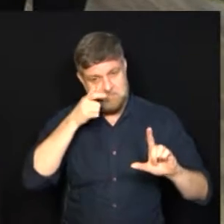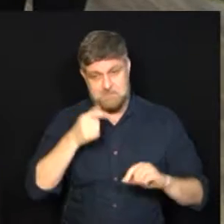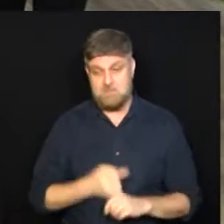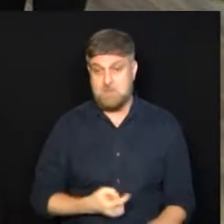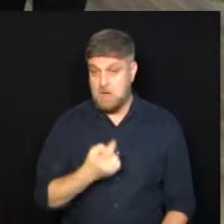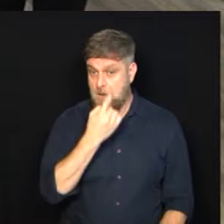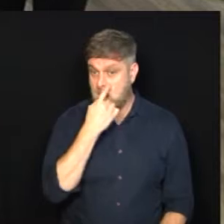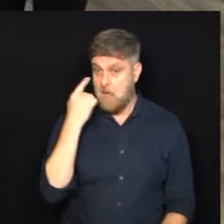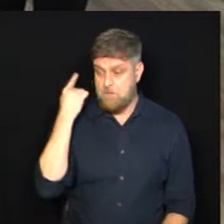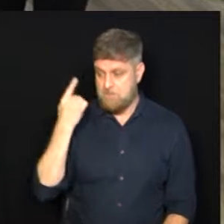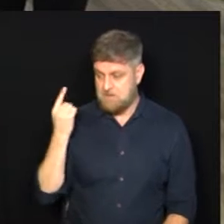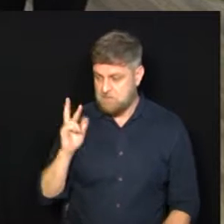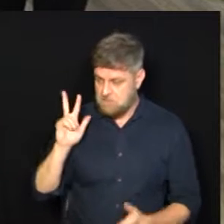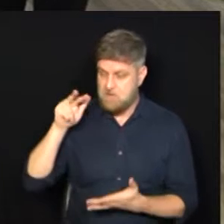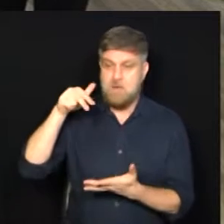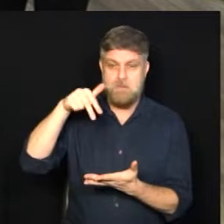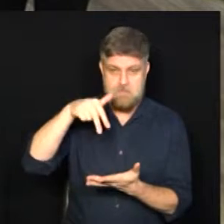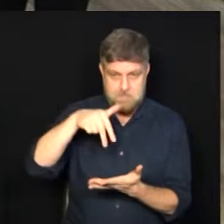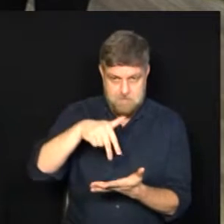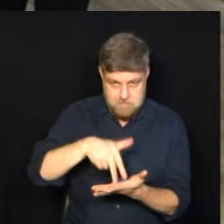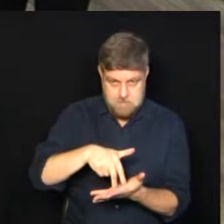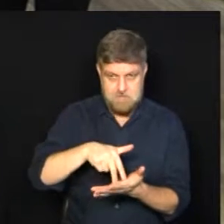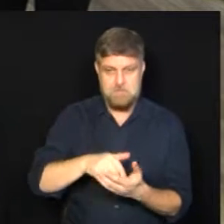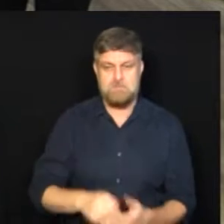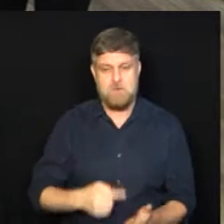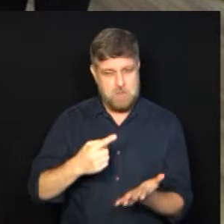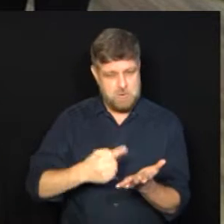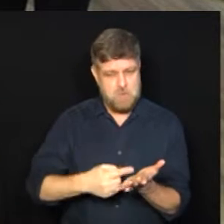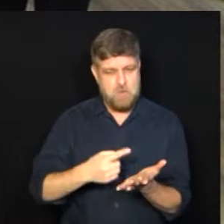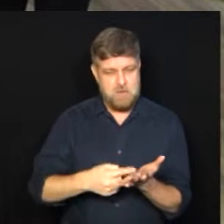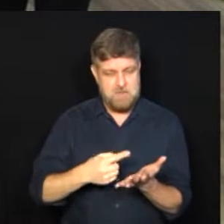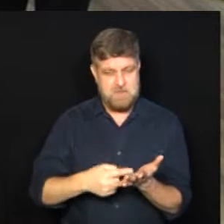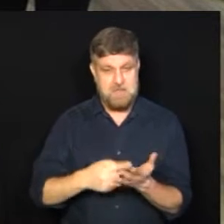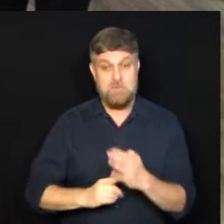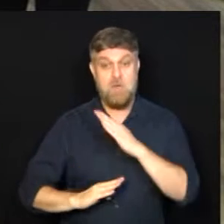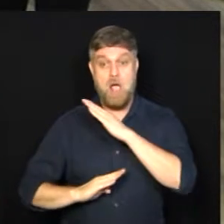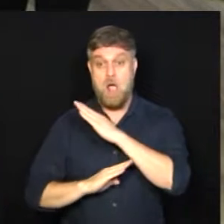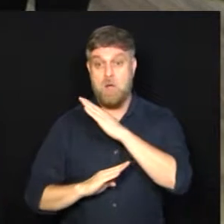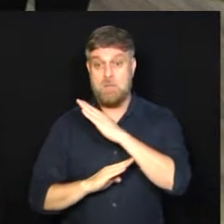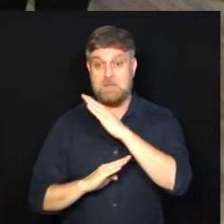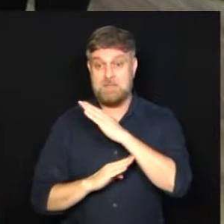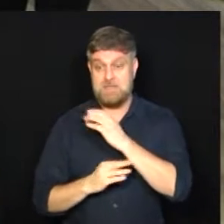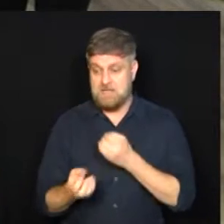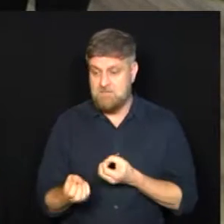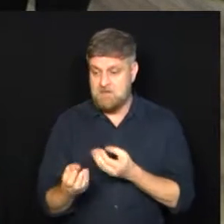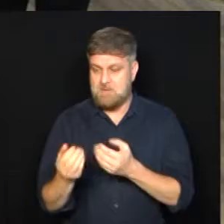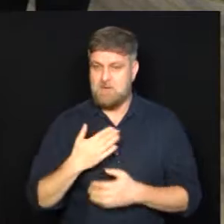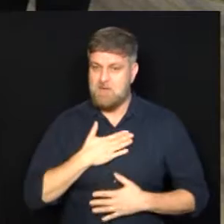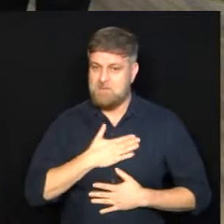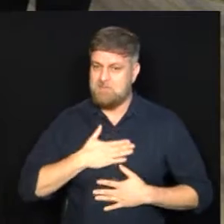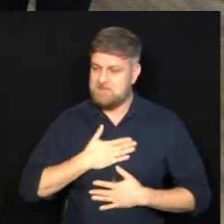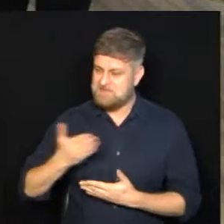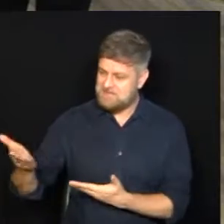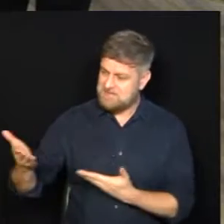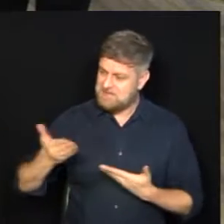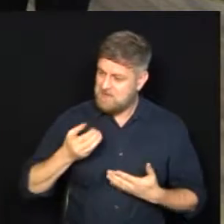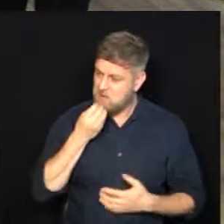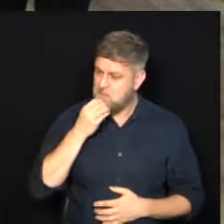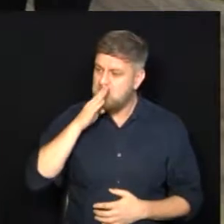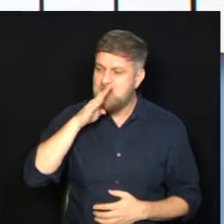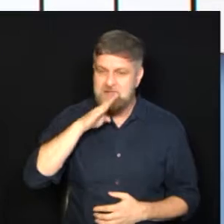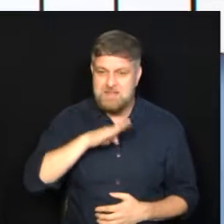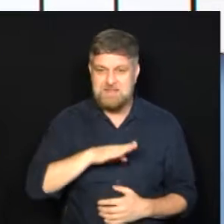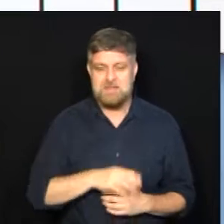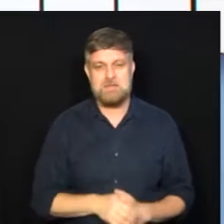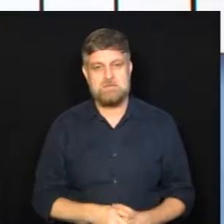como combinado, já está aqui nos nossos estúdios para as notícias do Legislativo. Seja bem-vinda e boa tarde. Boa tarde, Gabriel.